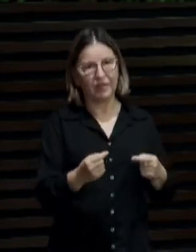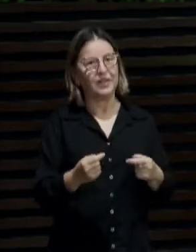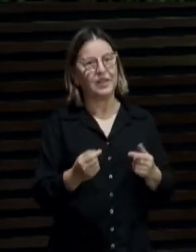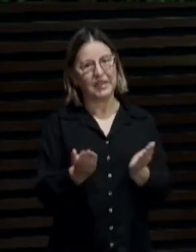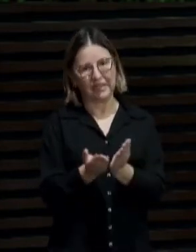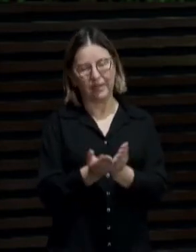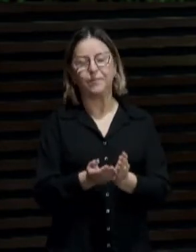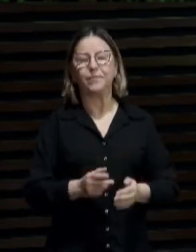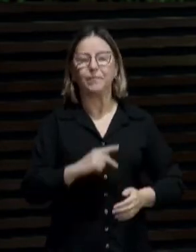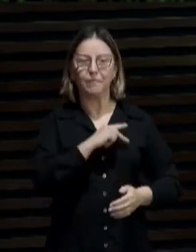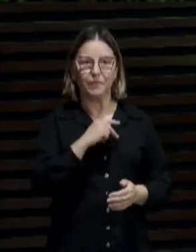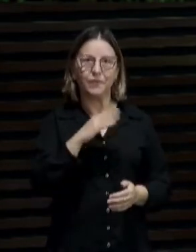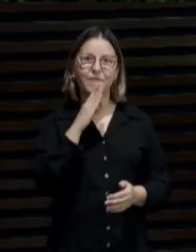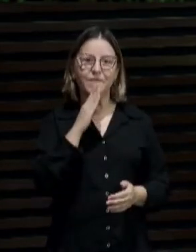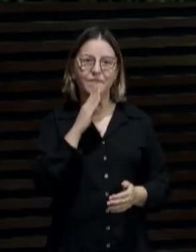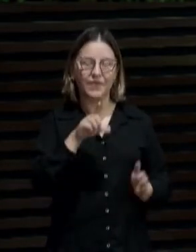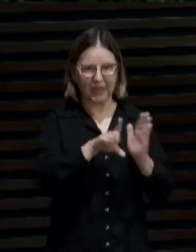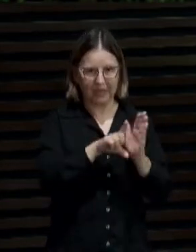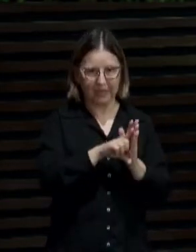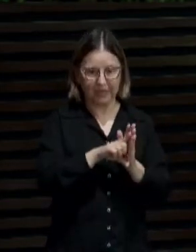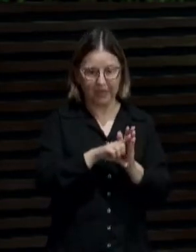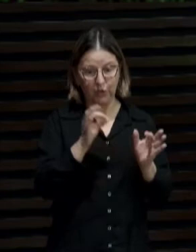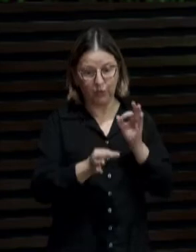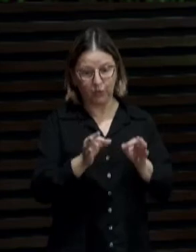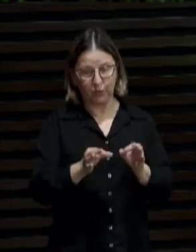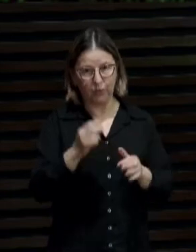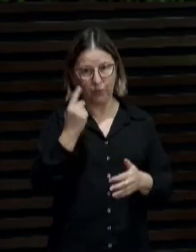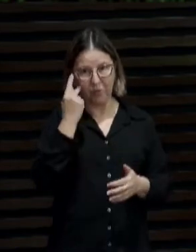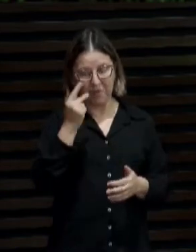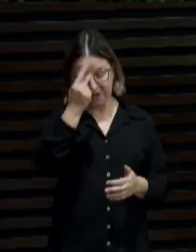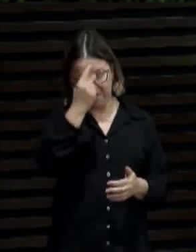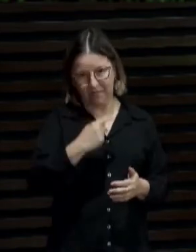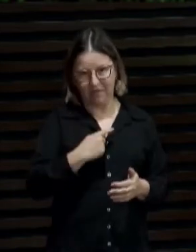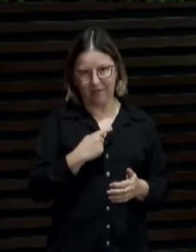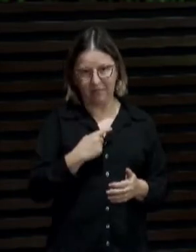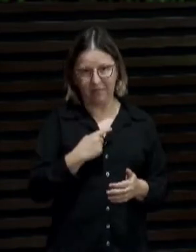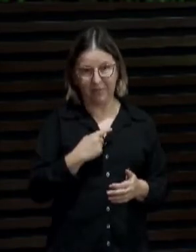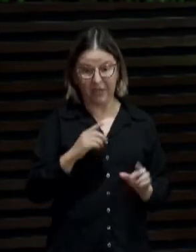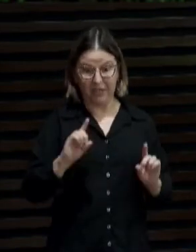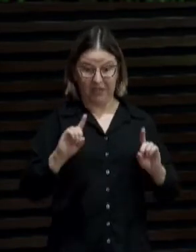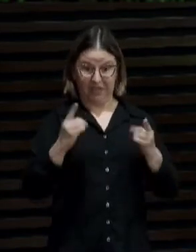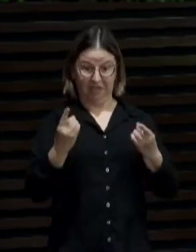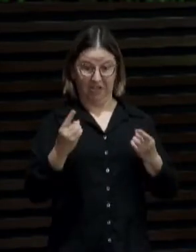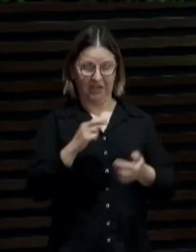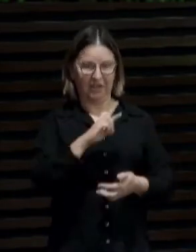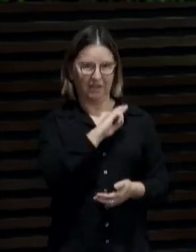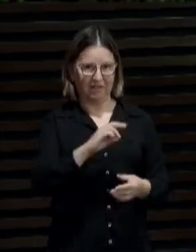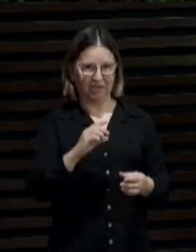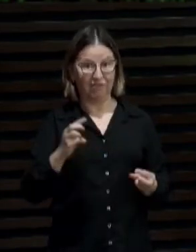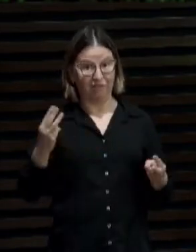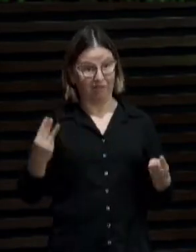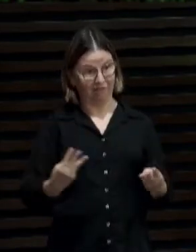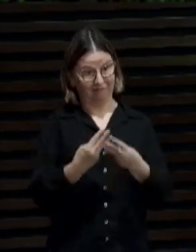Paulo conhecia a lei, era justo aos seus próprios olhos e defendia o judaísmo com unhas e dentes